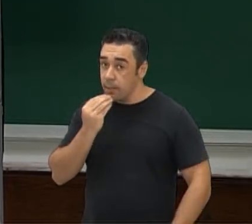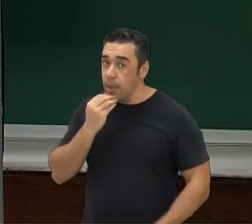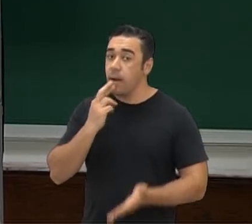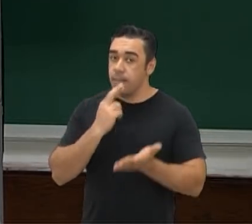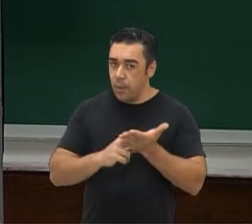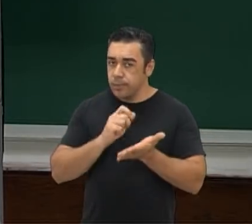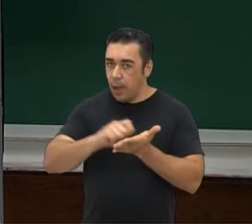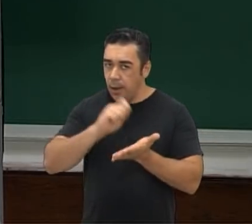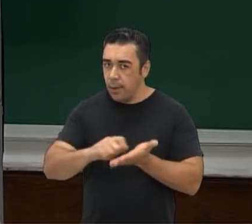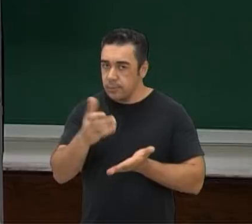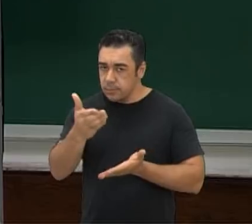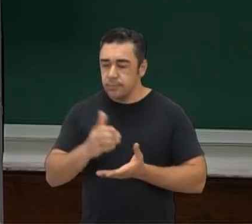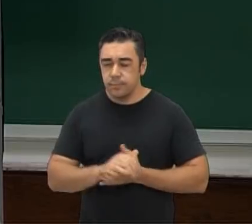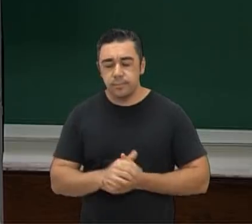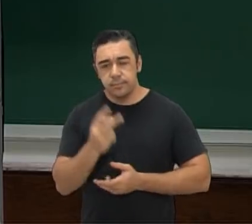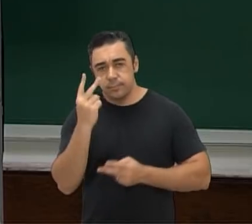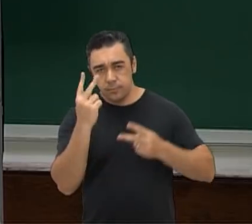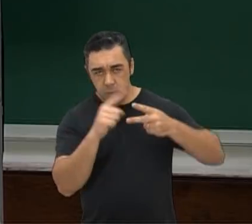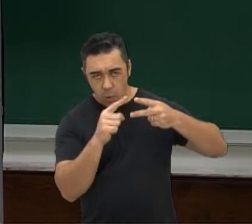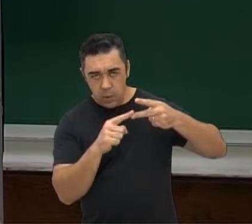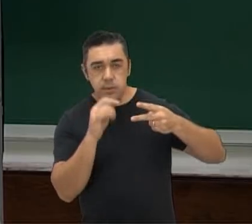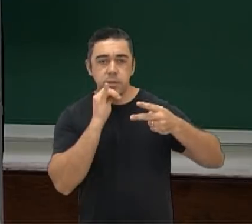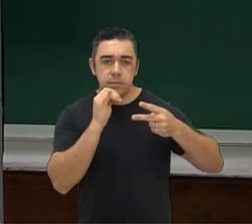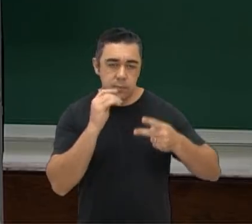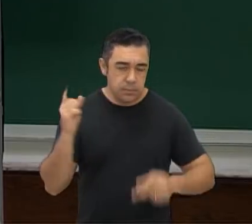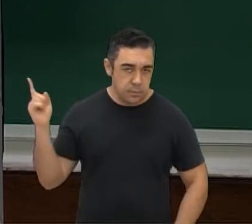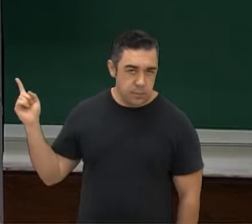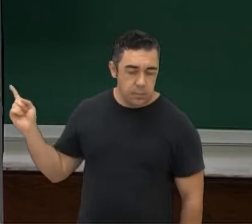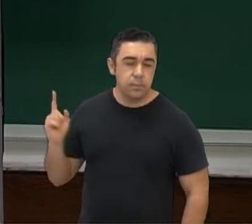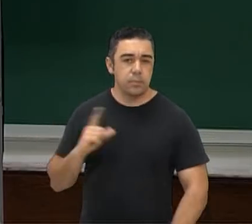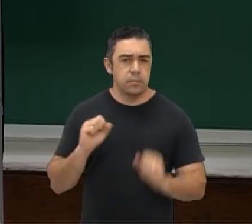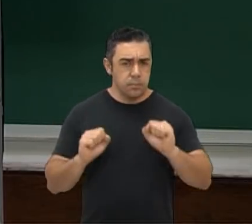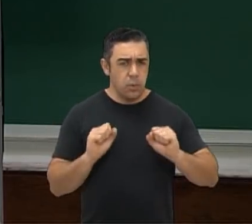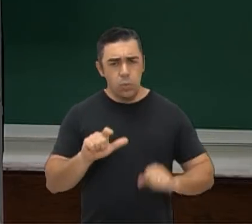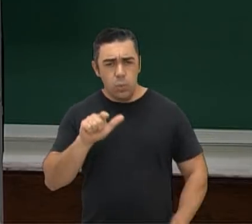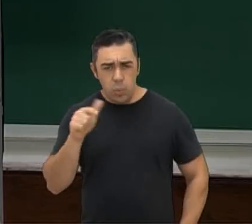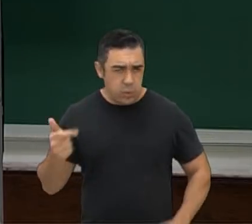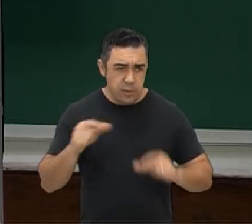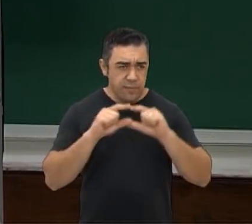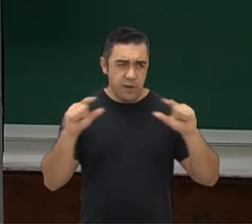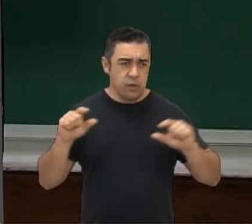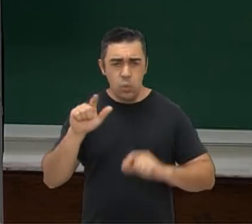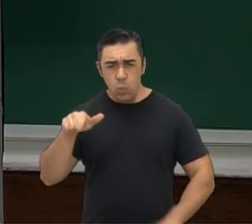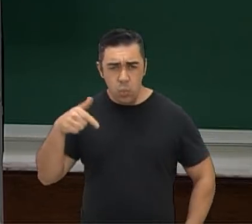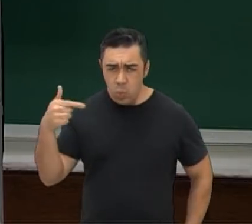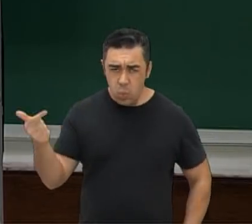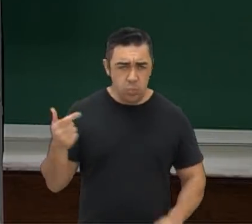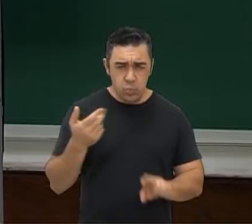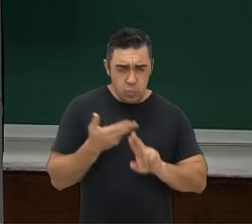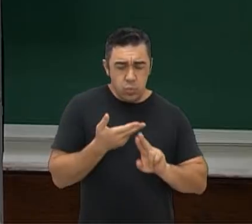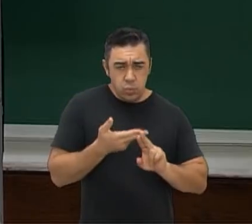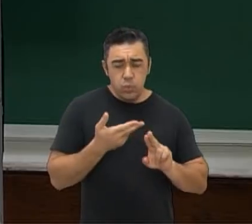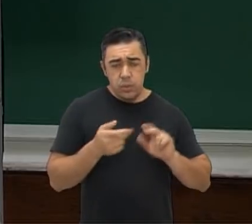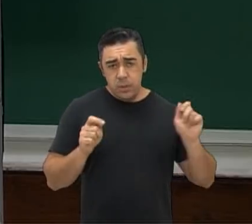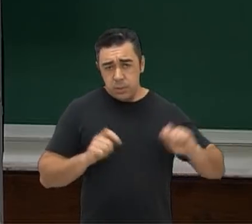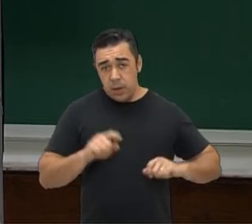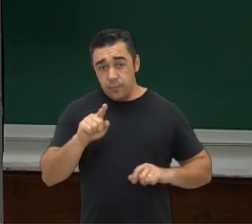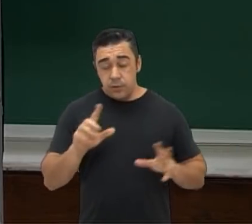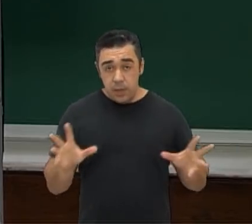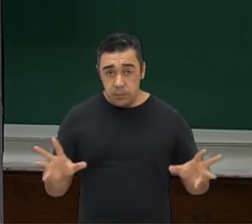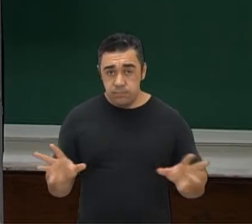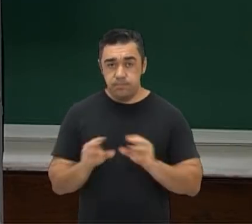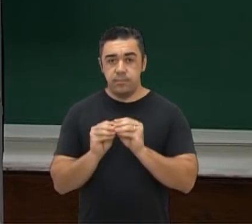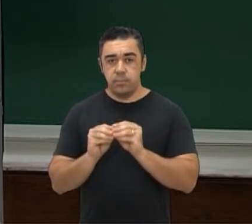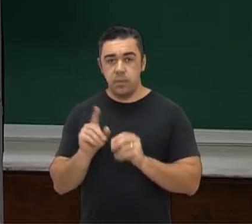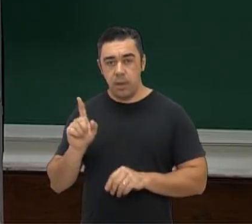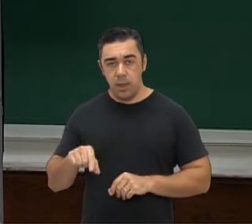né? Então, olha lá, eu trouxe 2 exemplos, vocês podem ter feito outras frases utilizando outros adjetivos, né, de uma forma que acrescentem